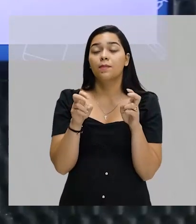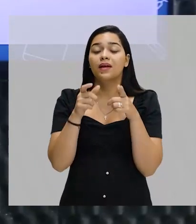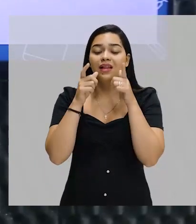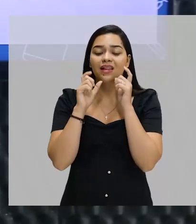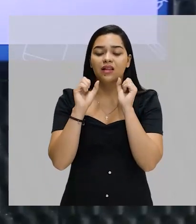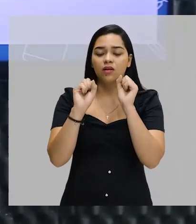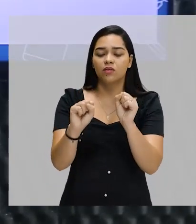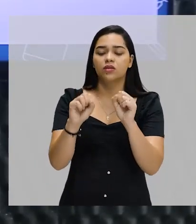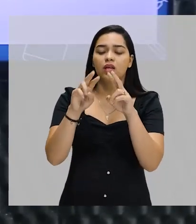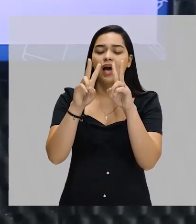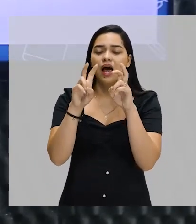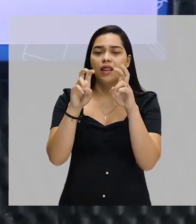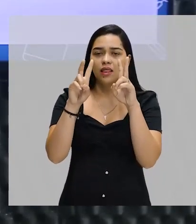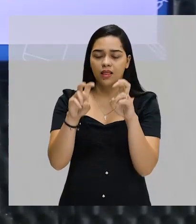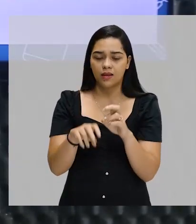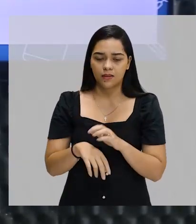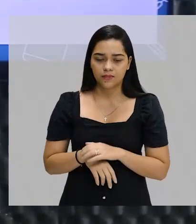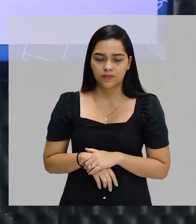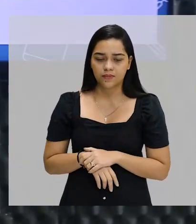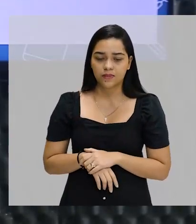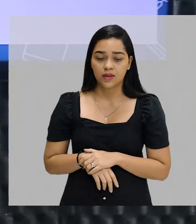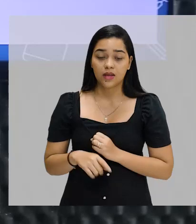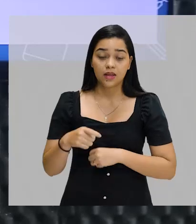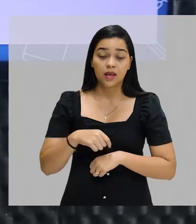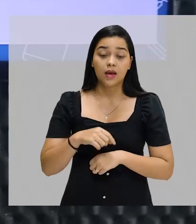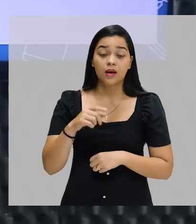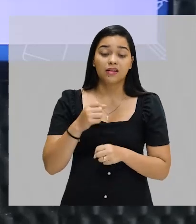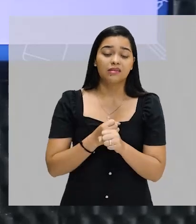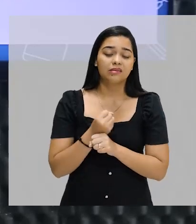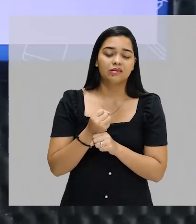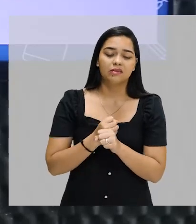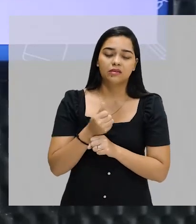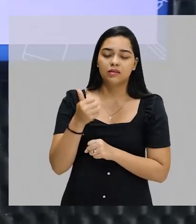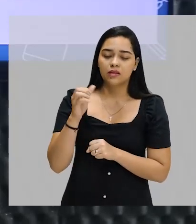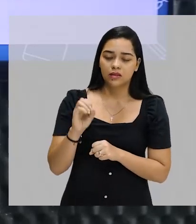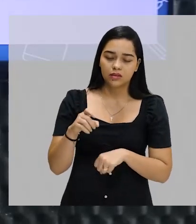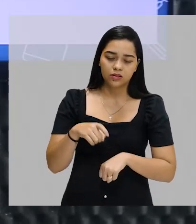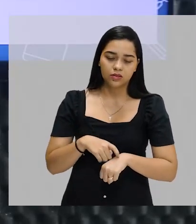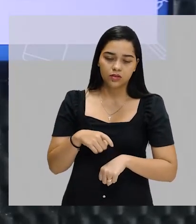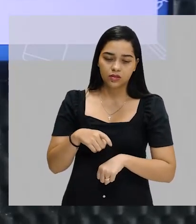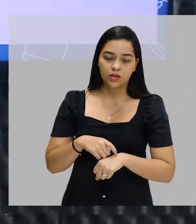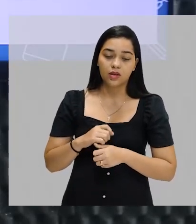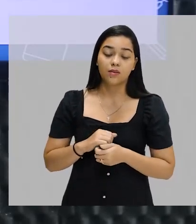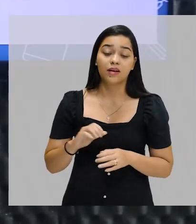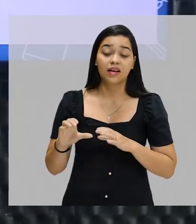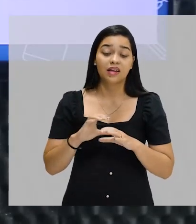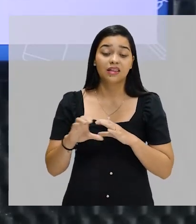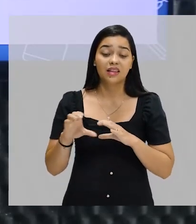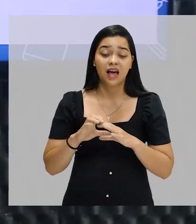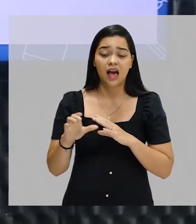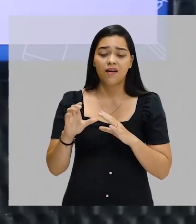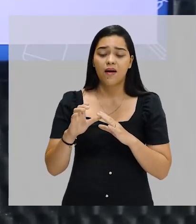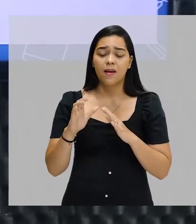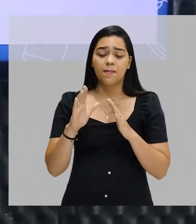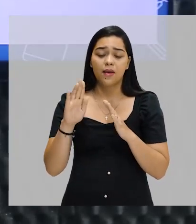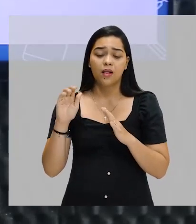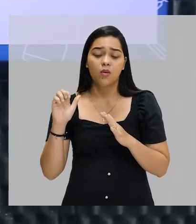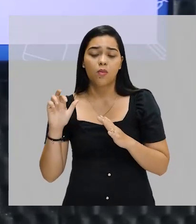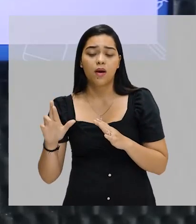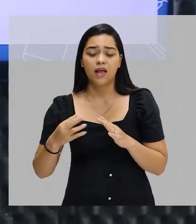linguística, assunto. Por 10 anos, tempo. Cantava pelos bares da